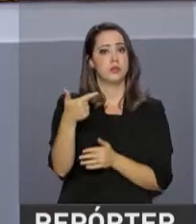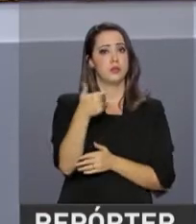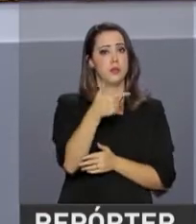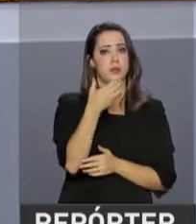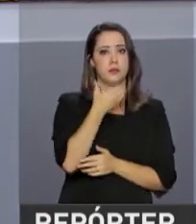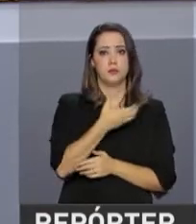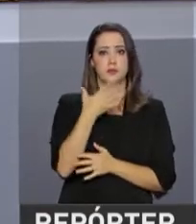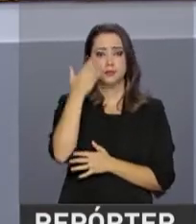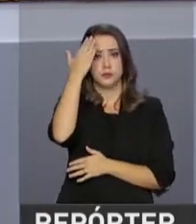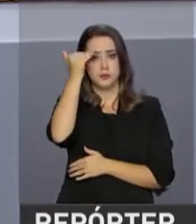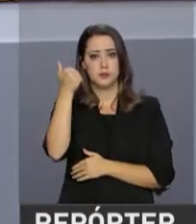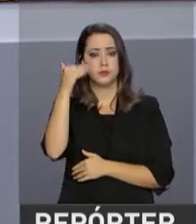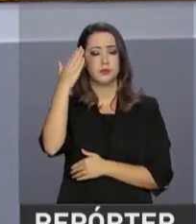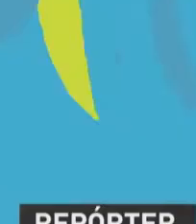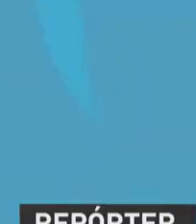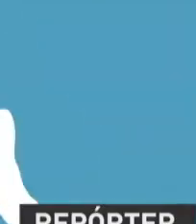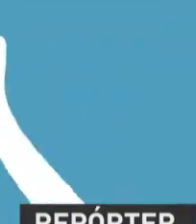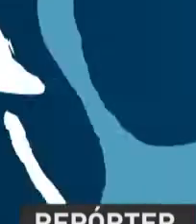participar